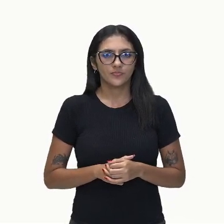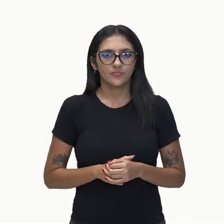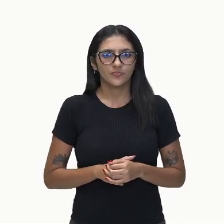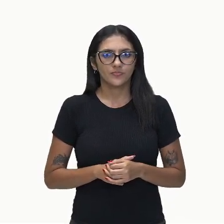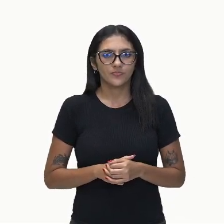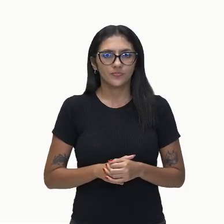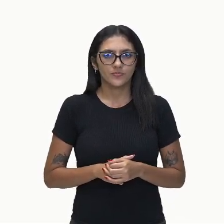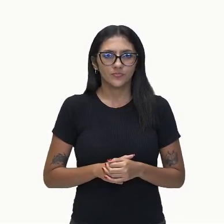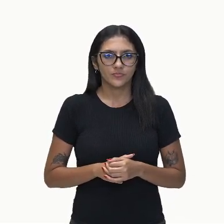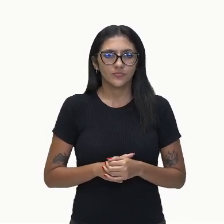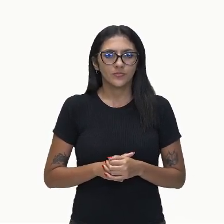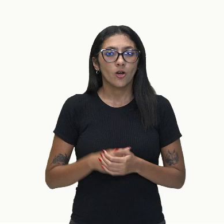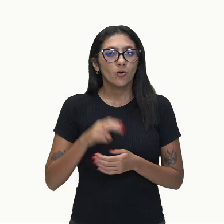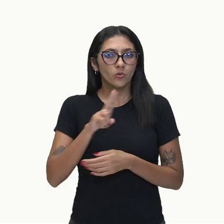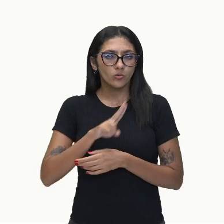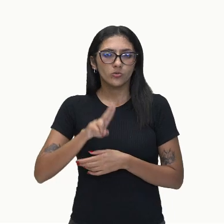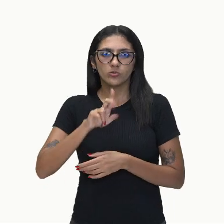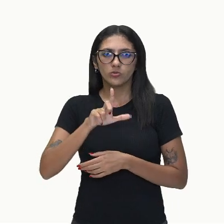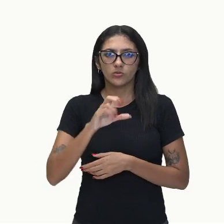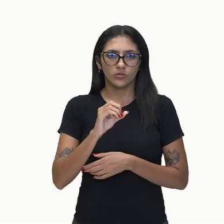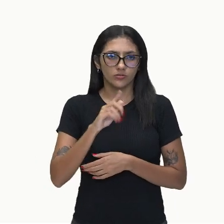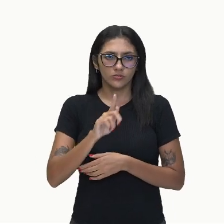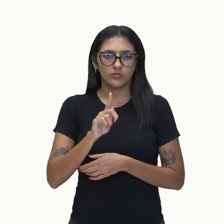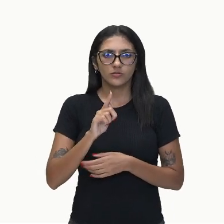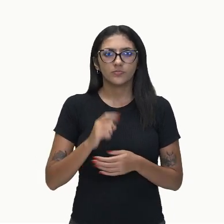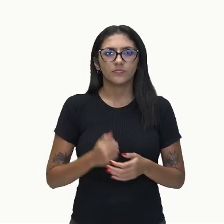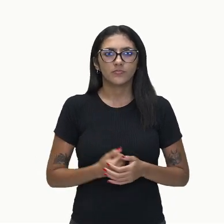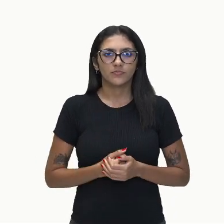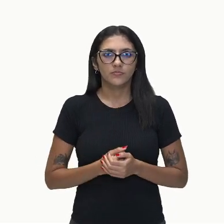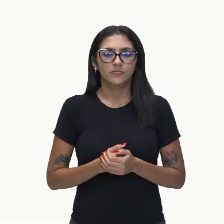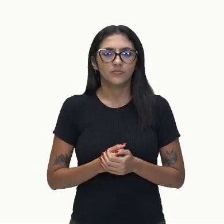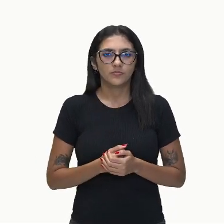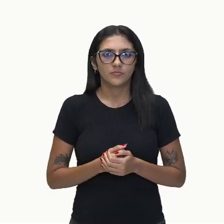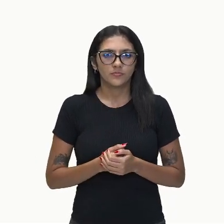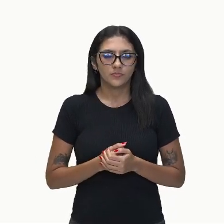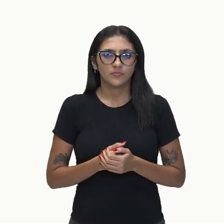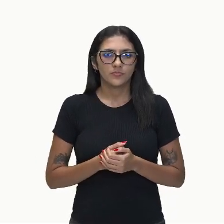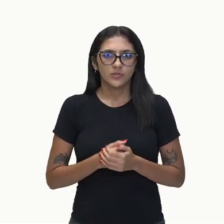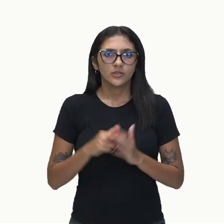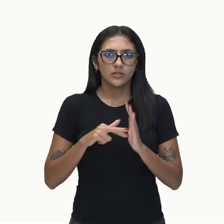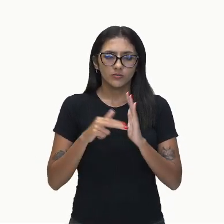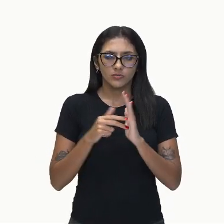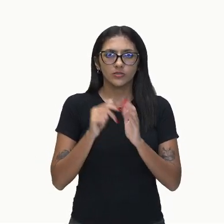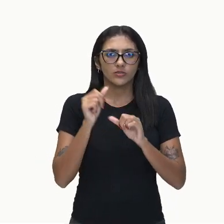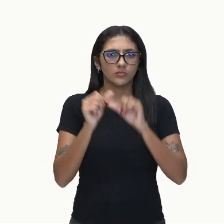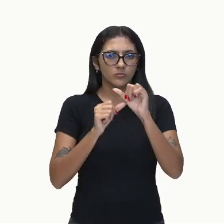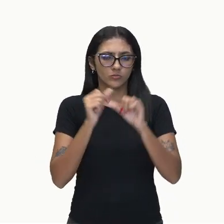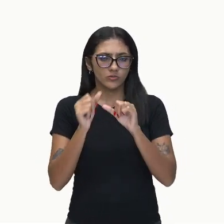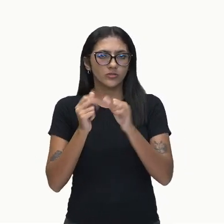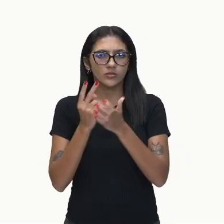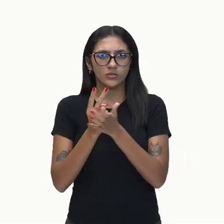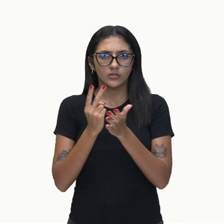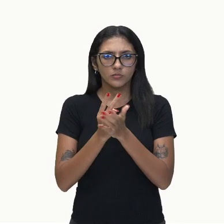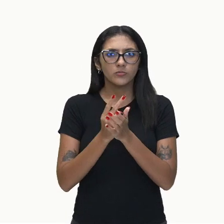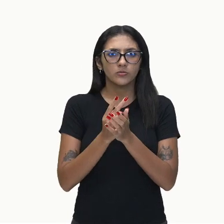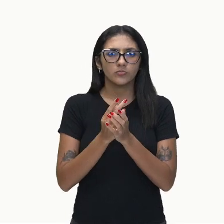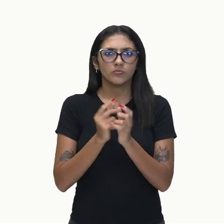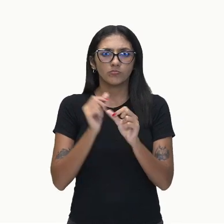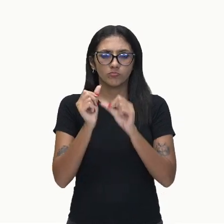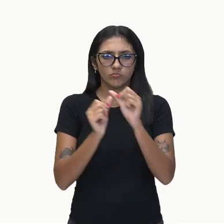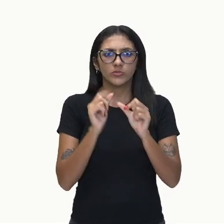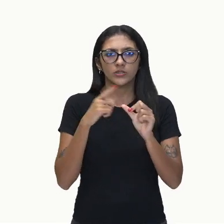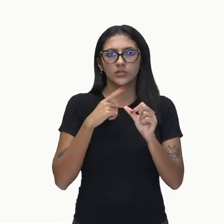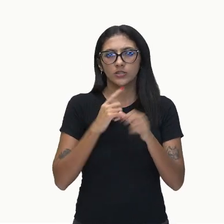aplicação dos logaritmos. Isso significa que na aplicação dos logaritmos sempre teremos uma